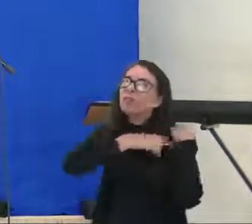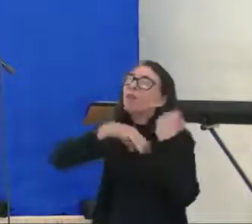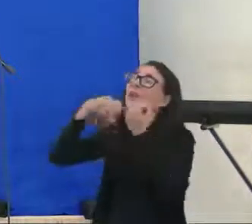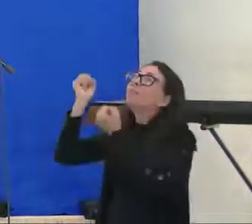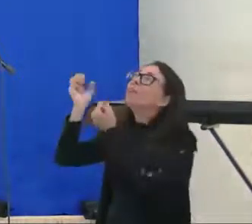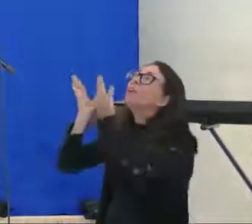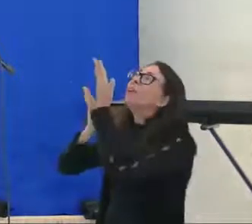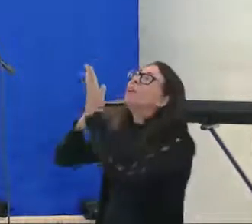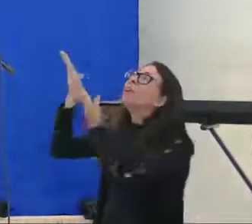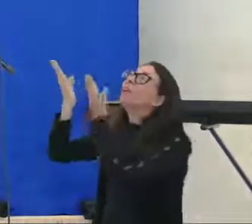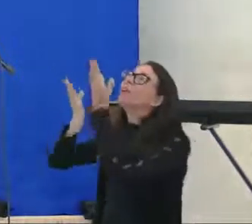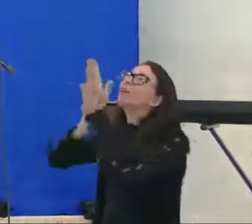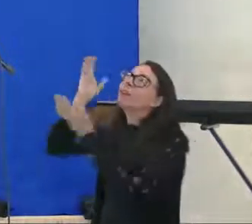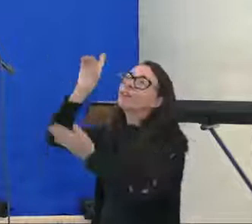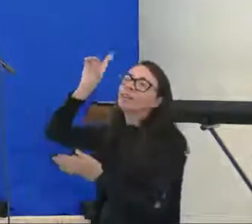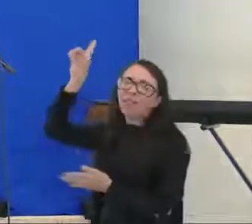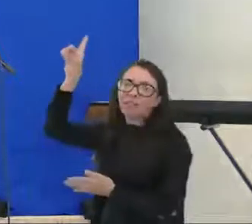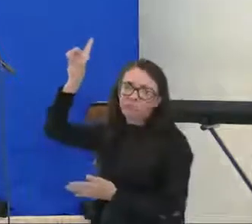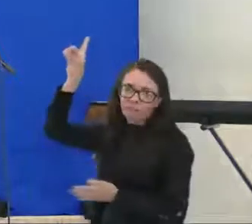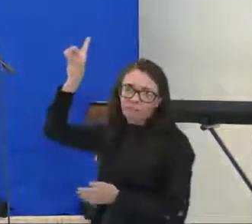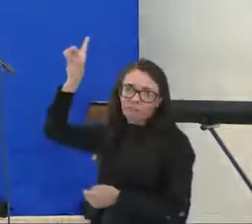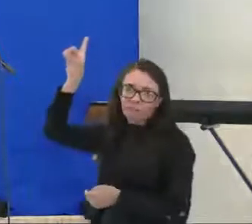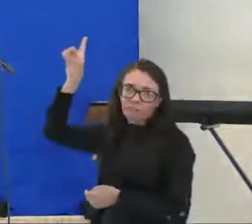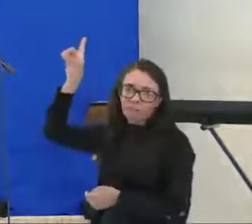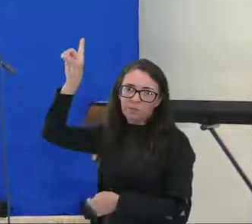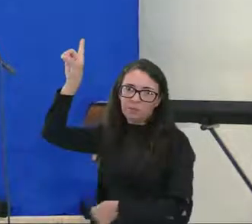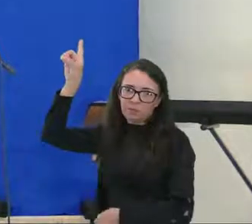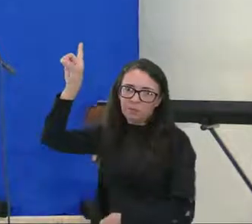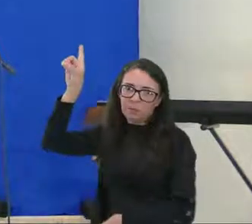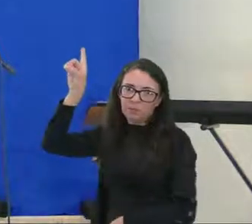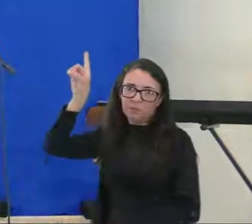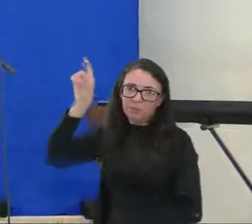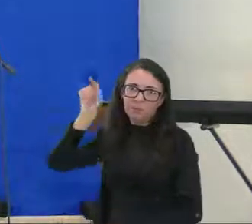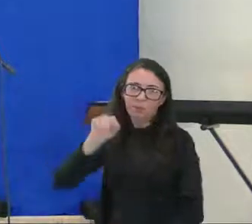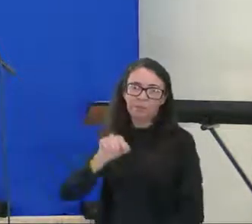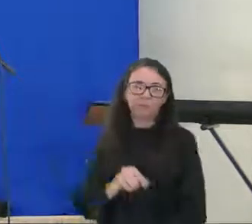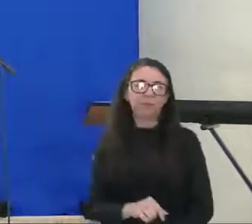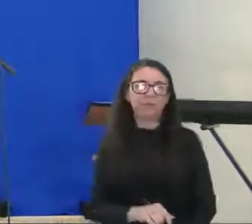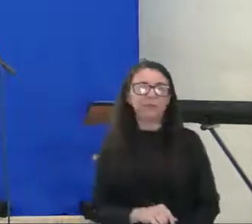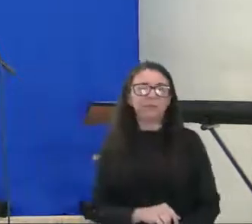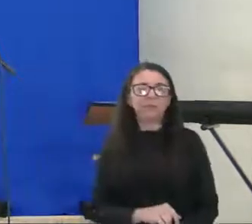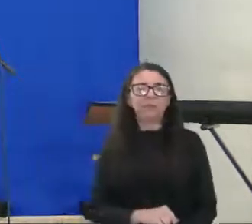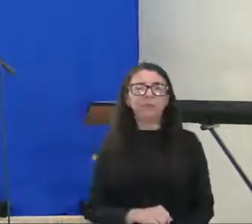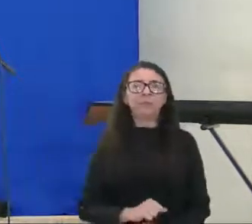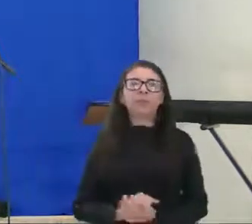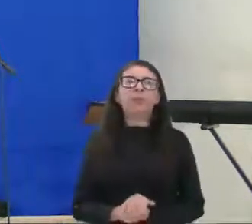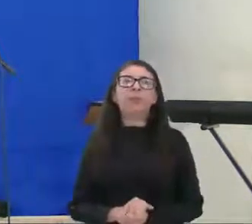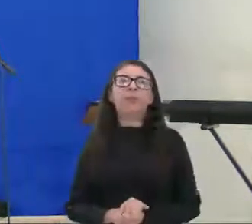Vamos lá, então, aqui resumindo isso daqui. Então, os membros não decidem.